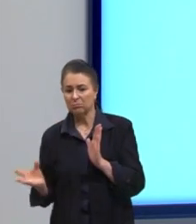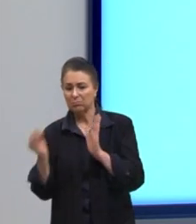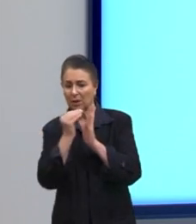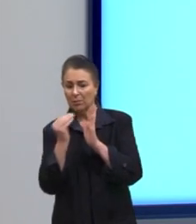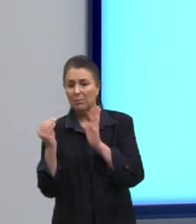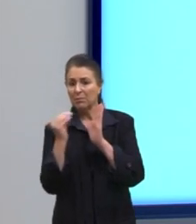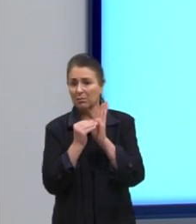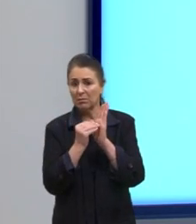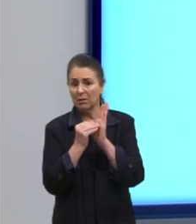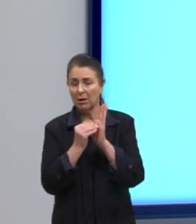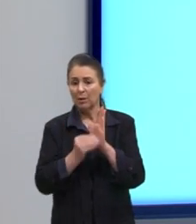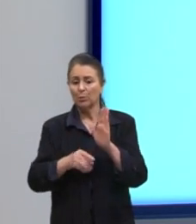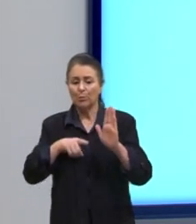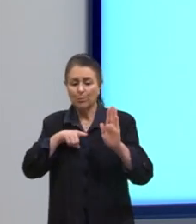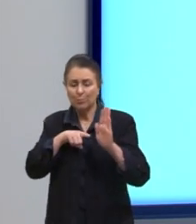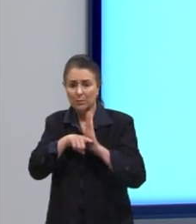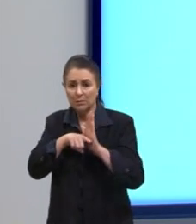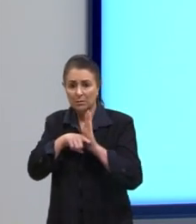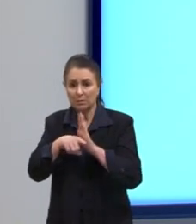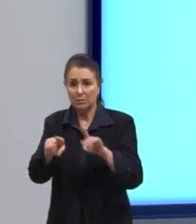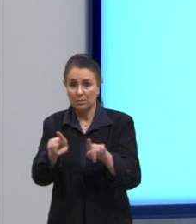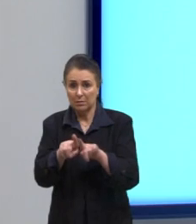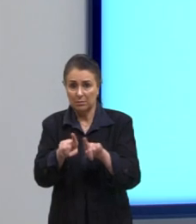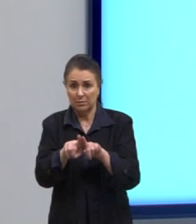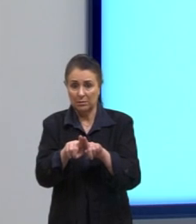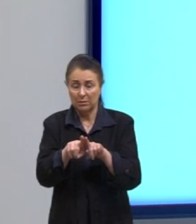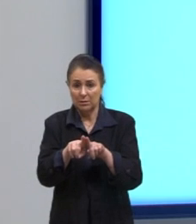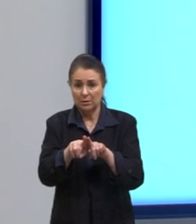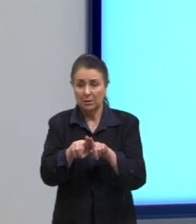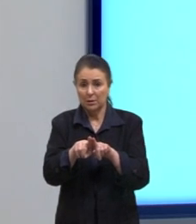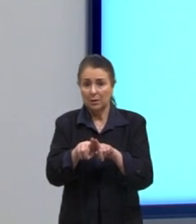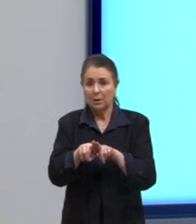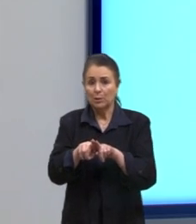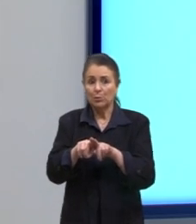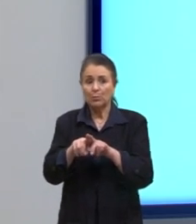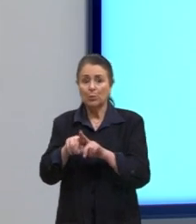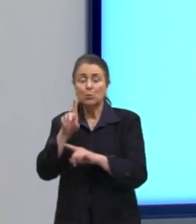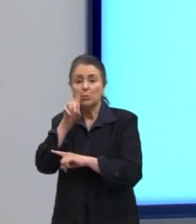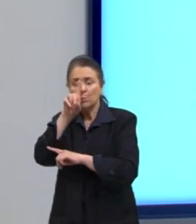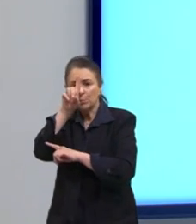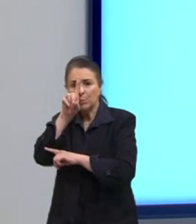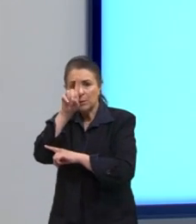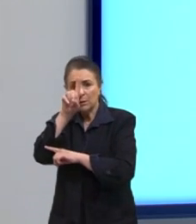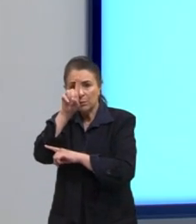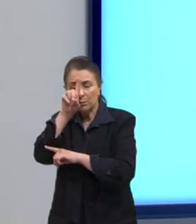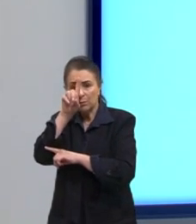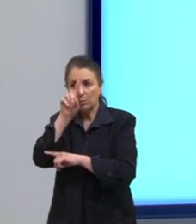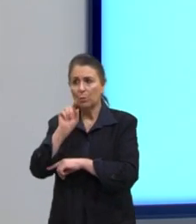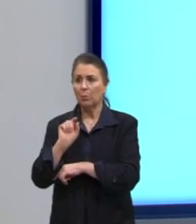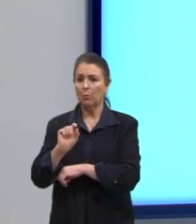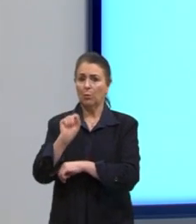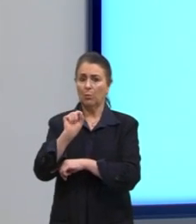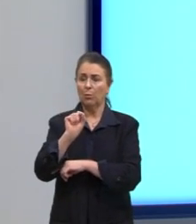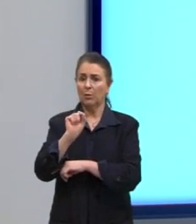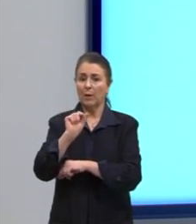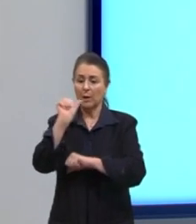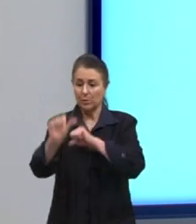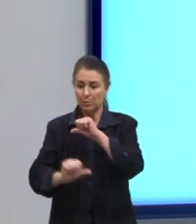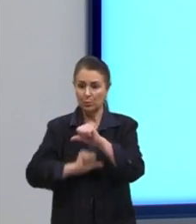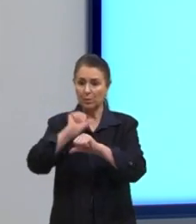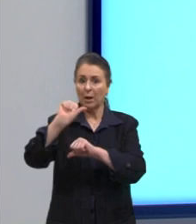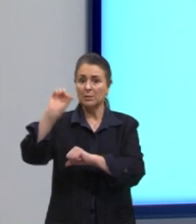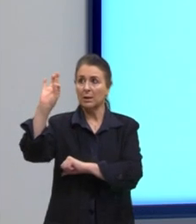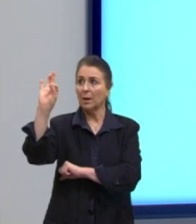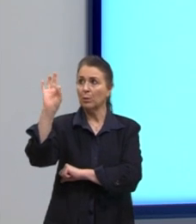né e pesquisados sobre os riscos e um deles são as mudanças climáticas